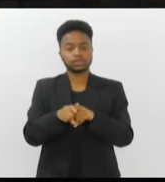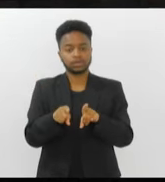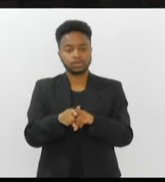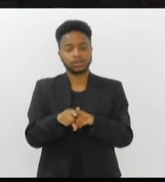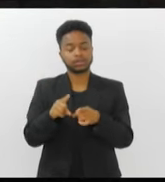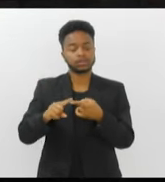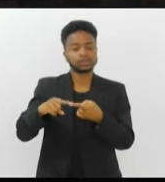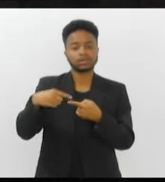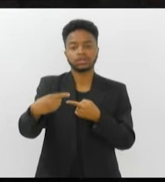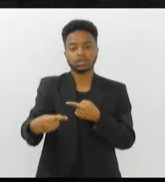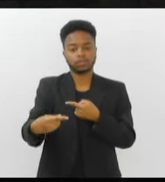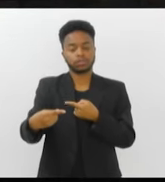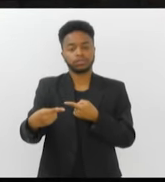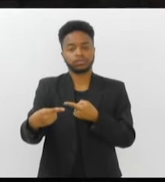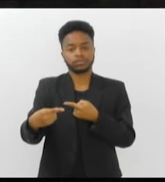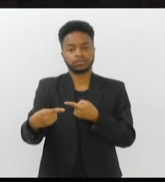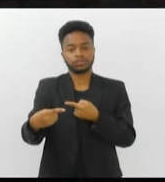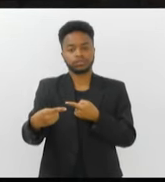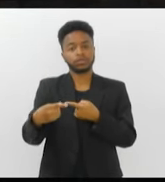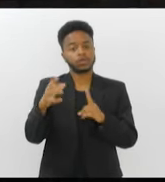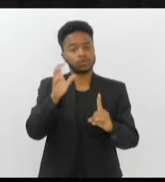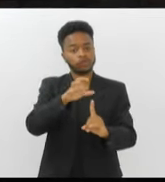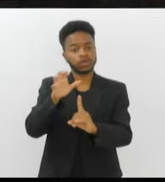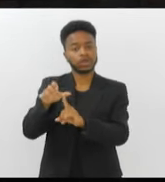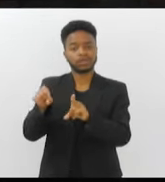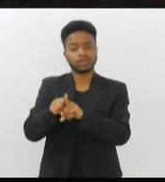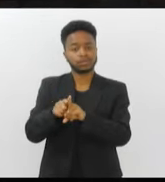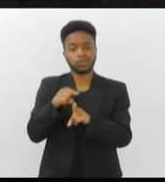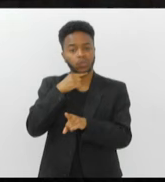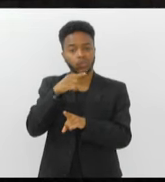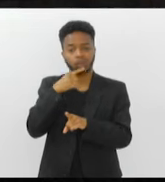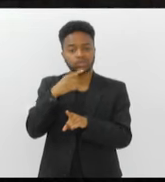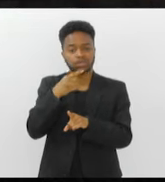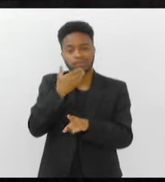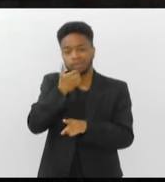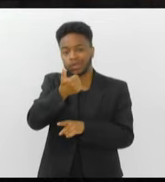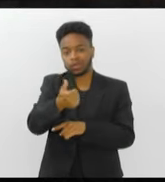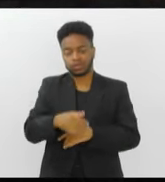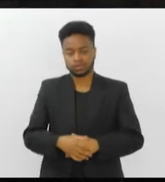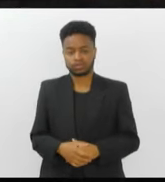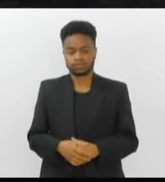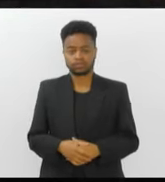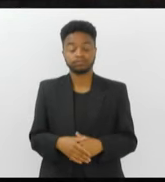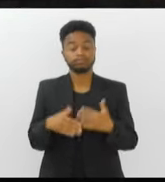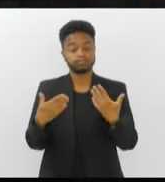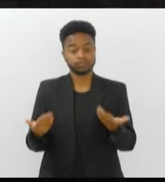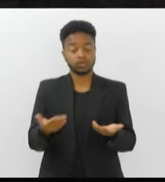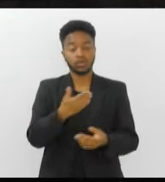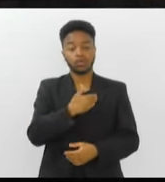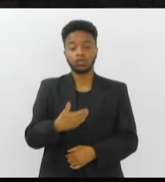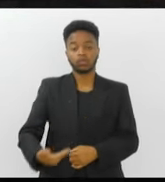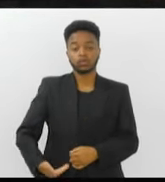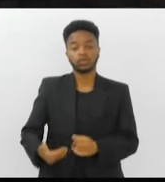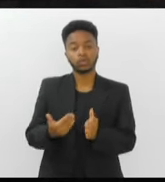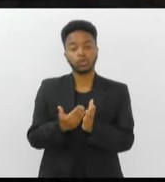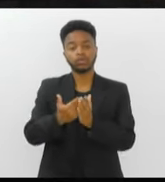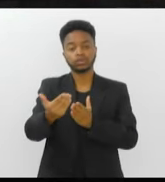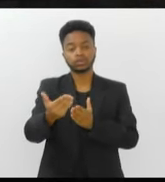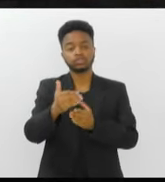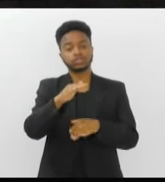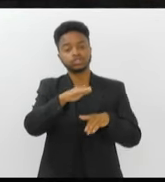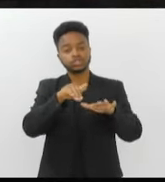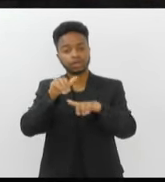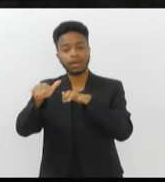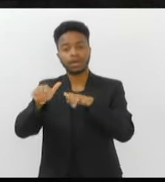tornando, com o tempo, um impacto praticamente irreversível. O governo começou a convocar